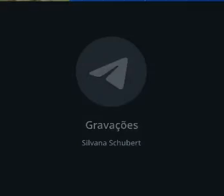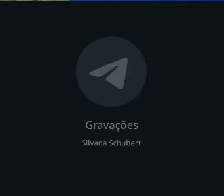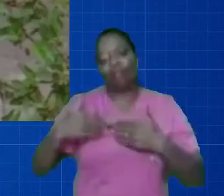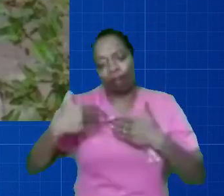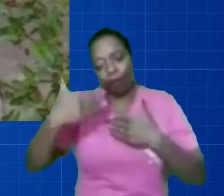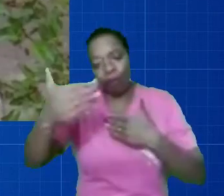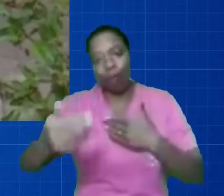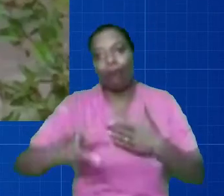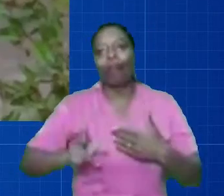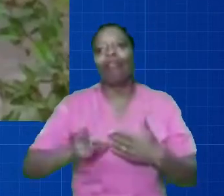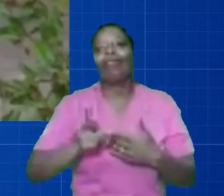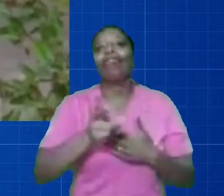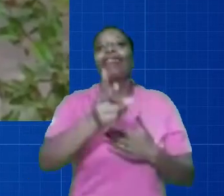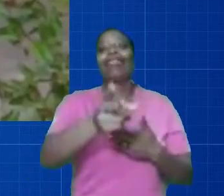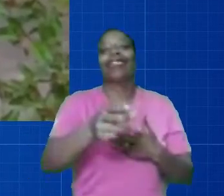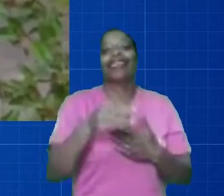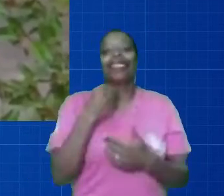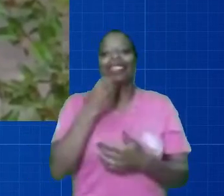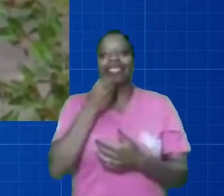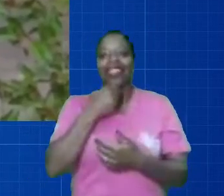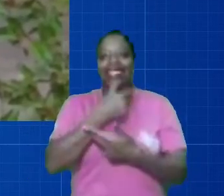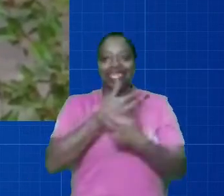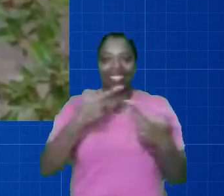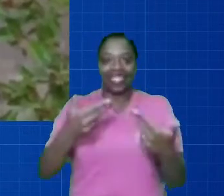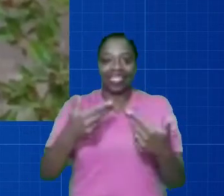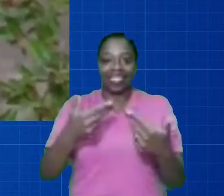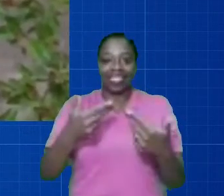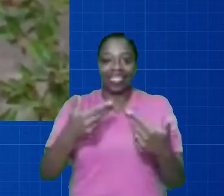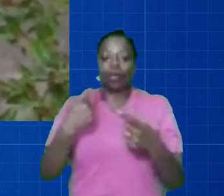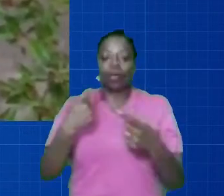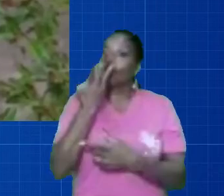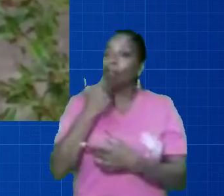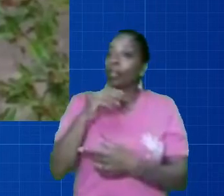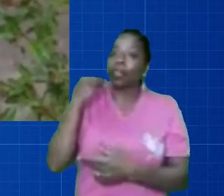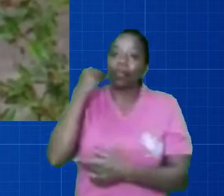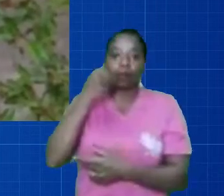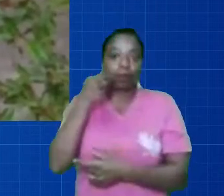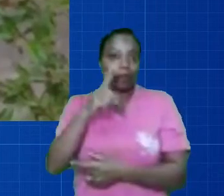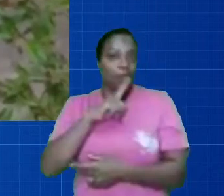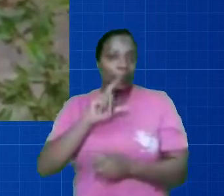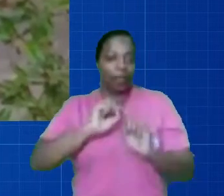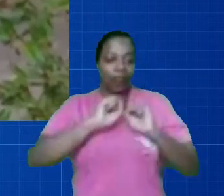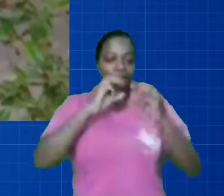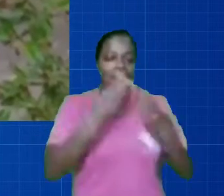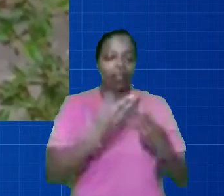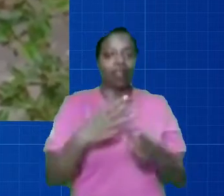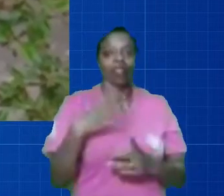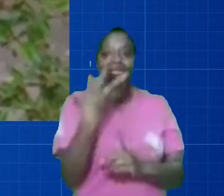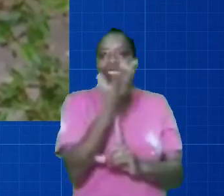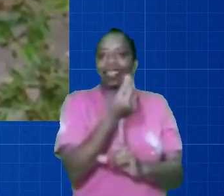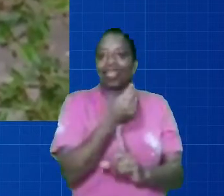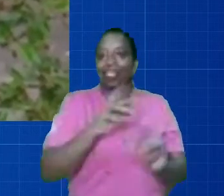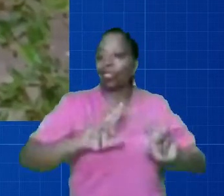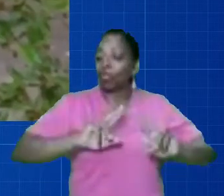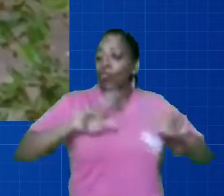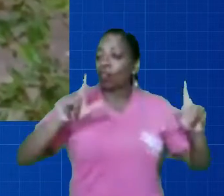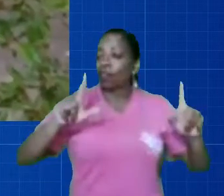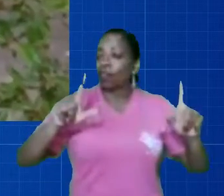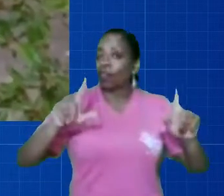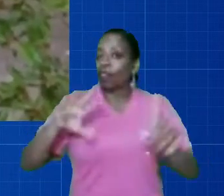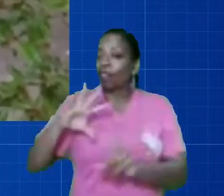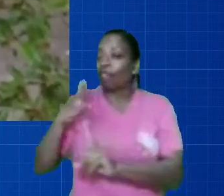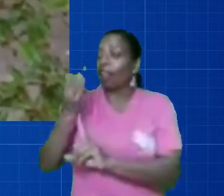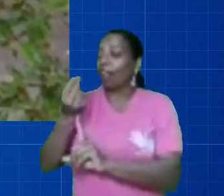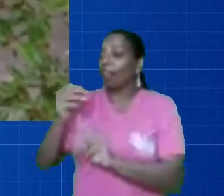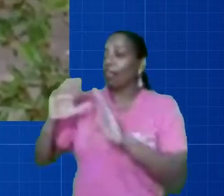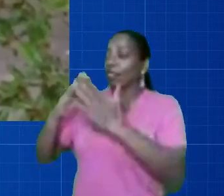uma experiência na oficina de arte muito diferente da arte que está na escola, né? Então, não sei como, mas